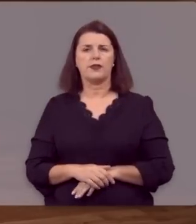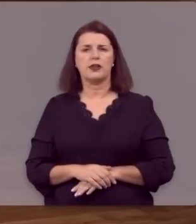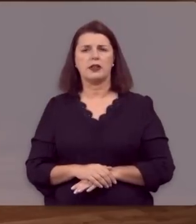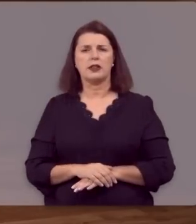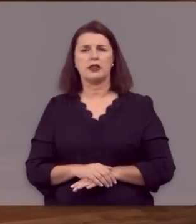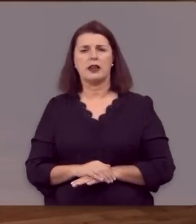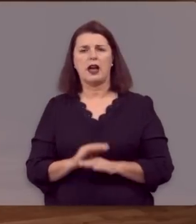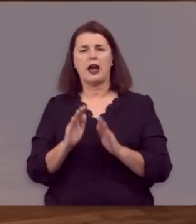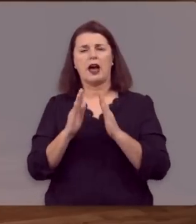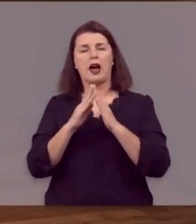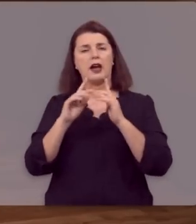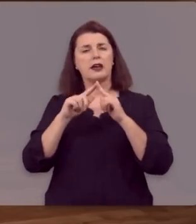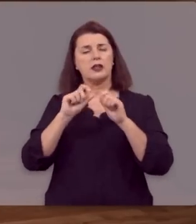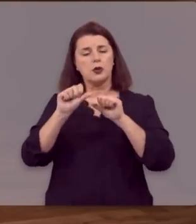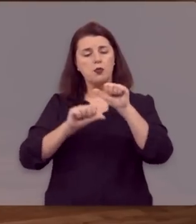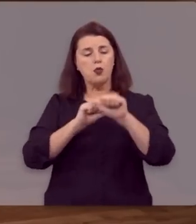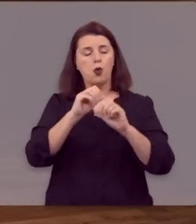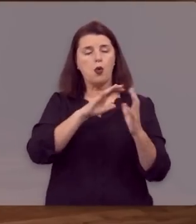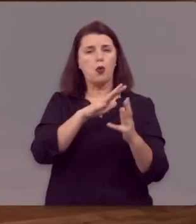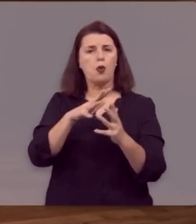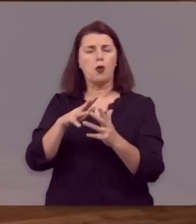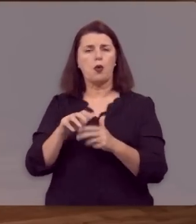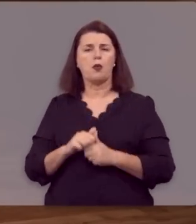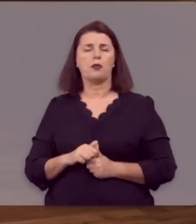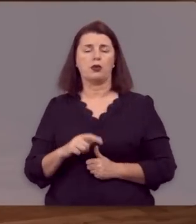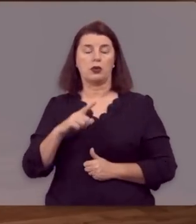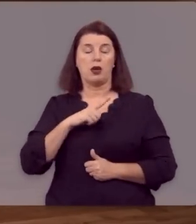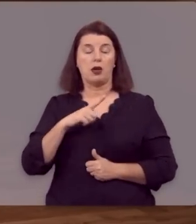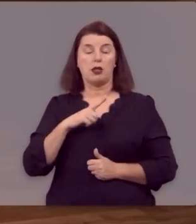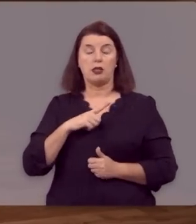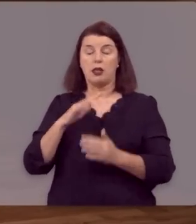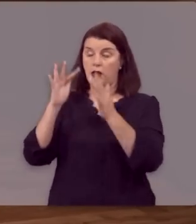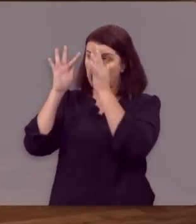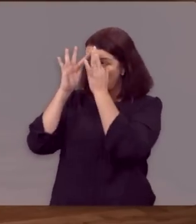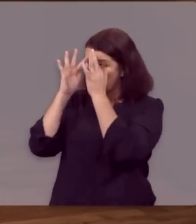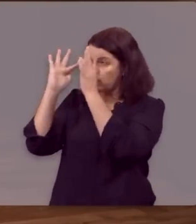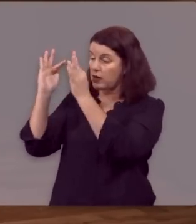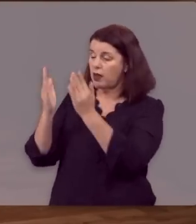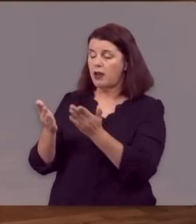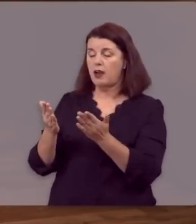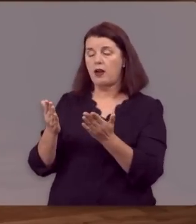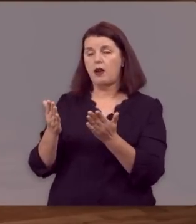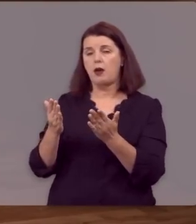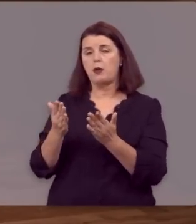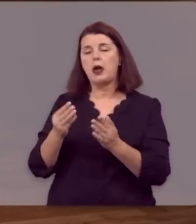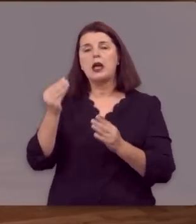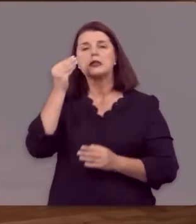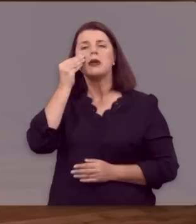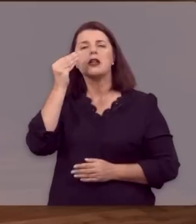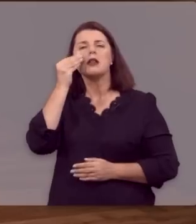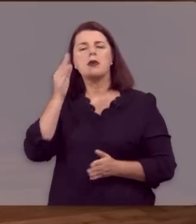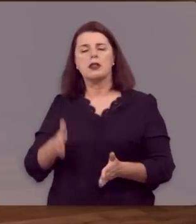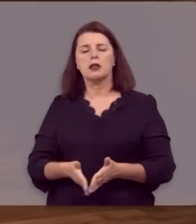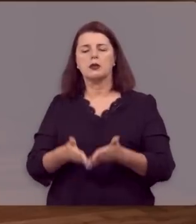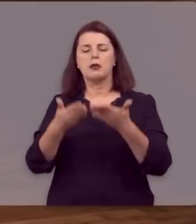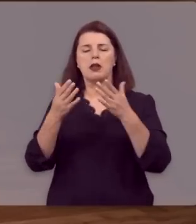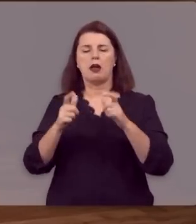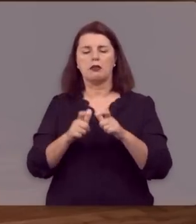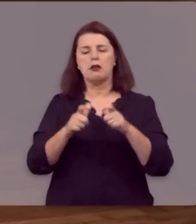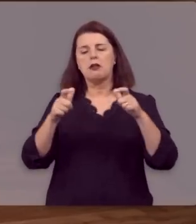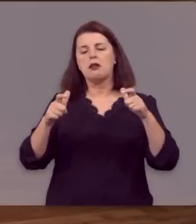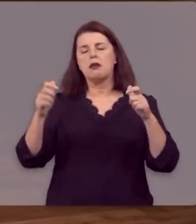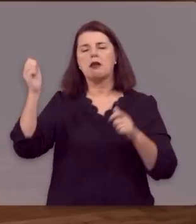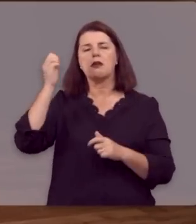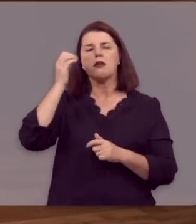finalmente esta igreja que impactou o mundo, uma igreja que caminhou no temor de Deus, experimentando os milagres de Deus e